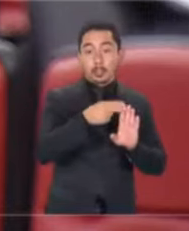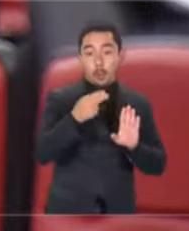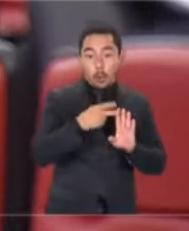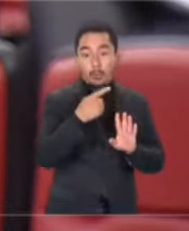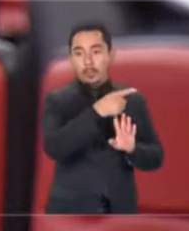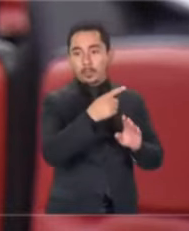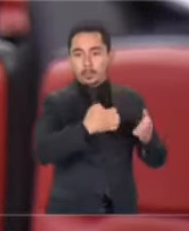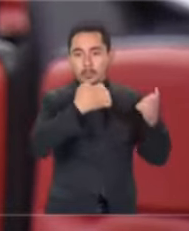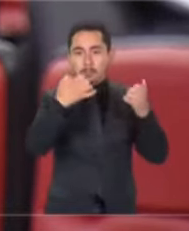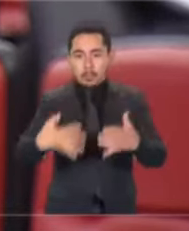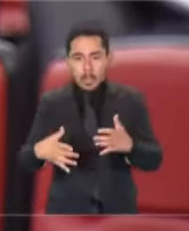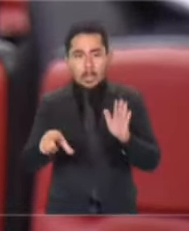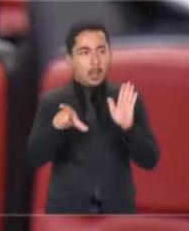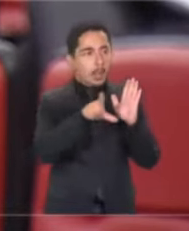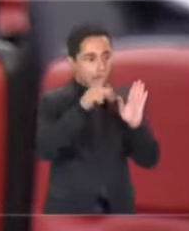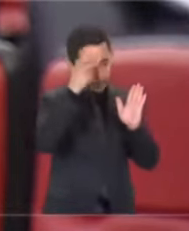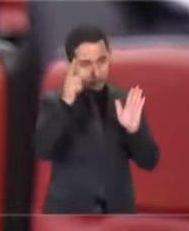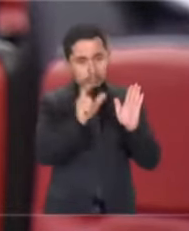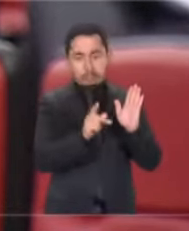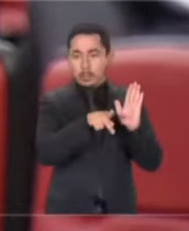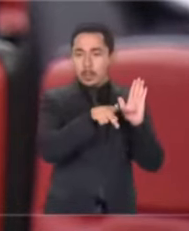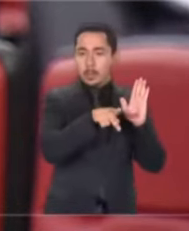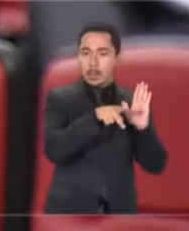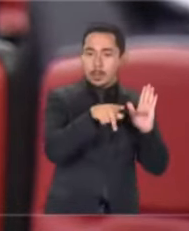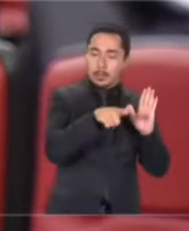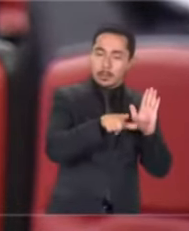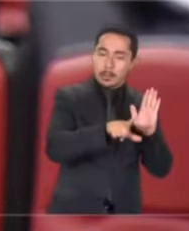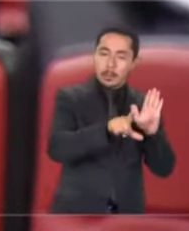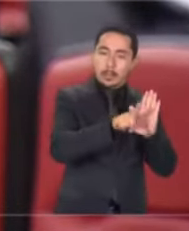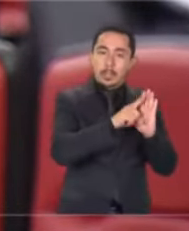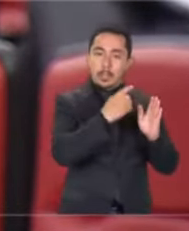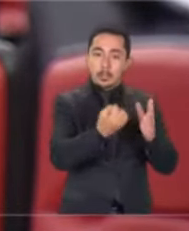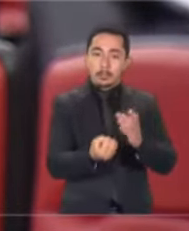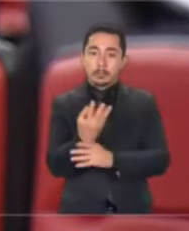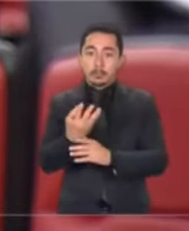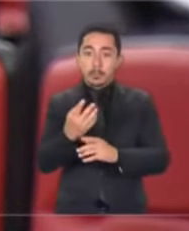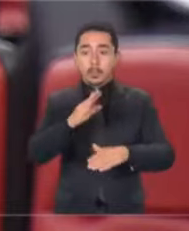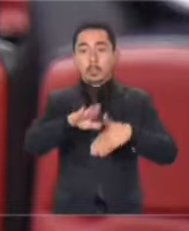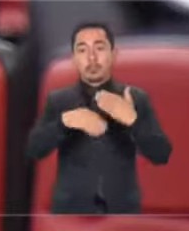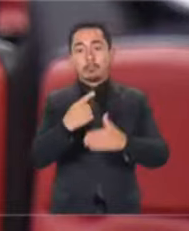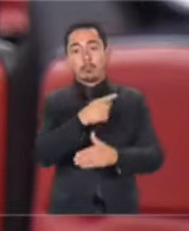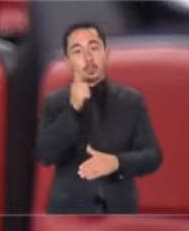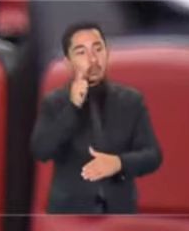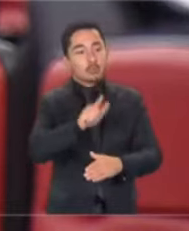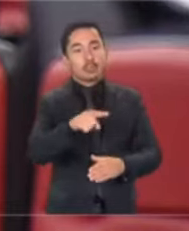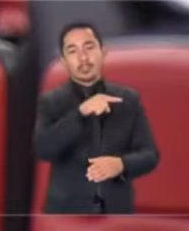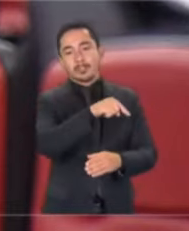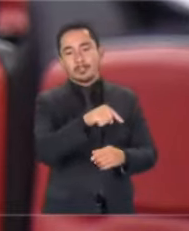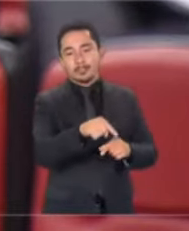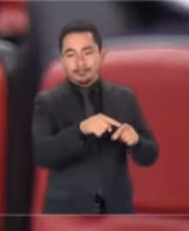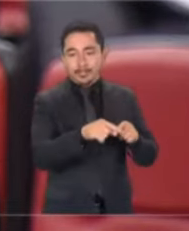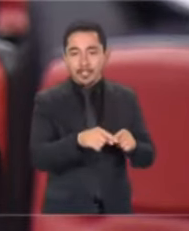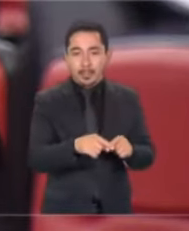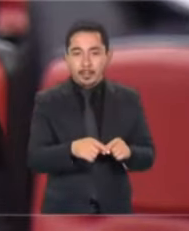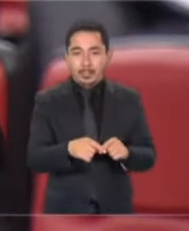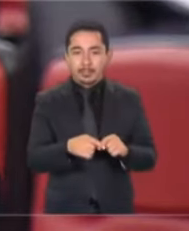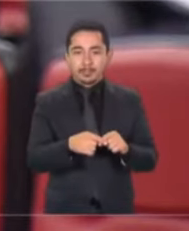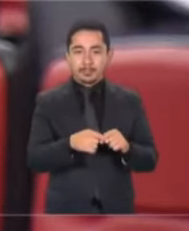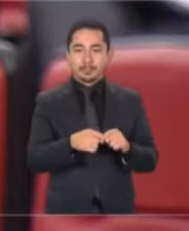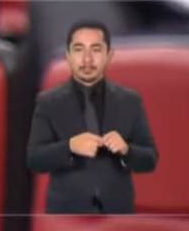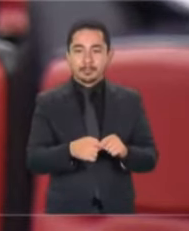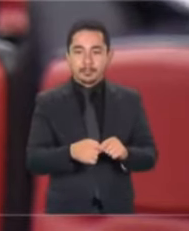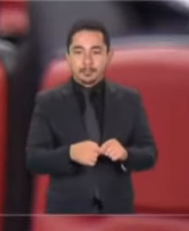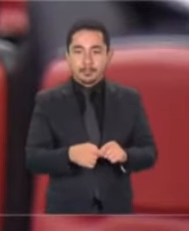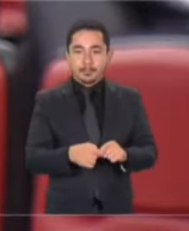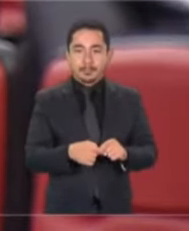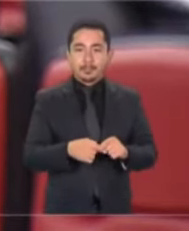legislador para trazer paridade de gênero, no final masculinizou a Câmara de Morros. Quando colocamos isso nos embargos de